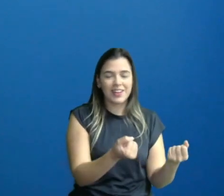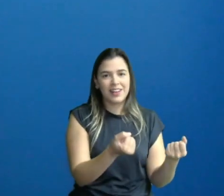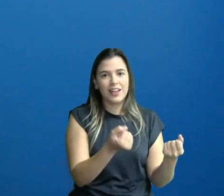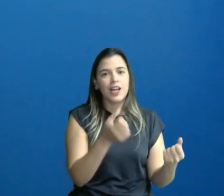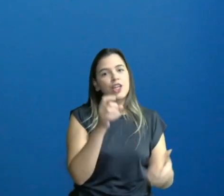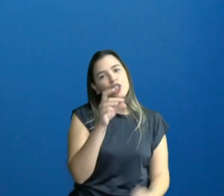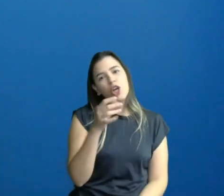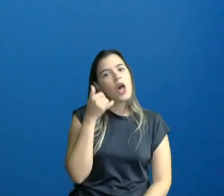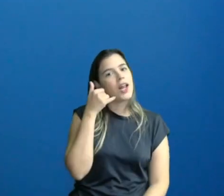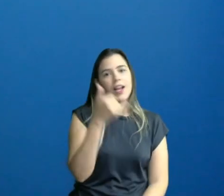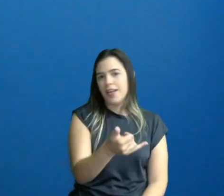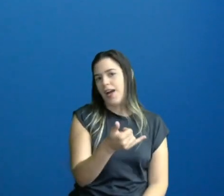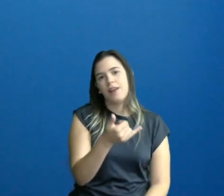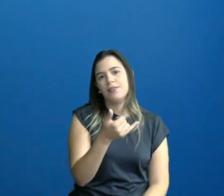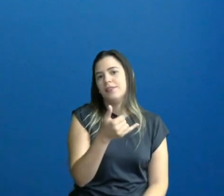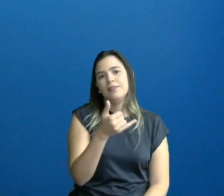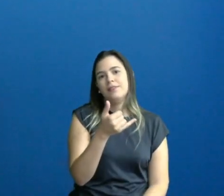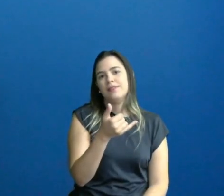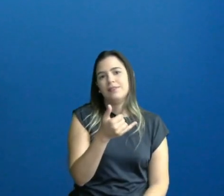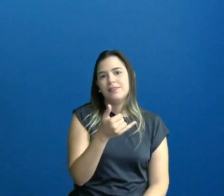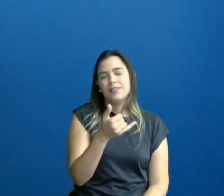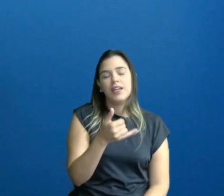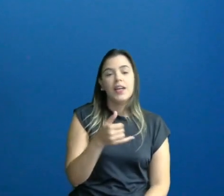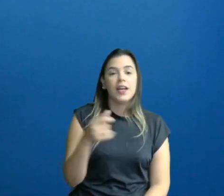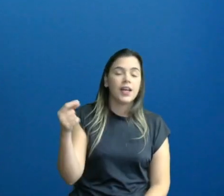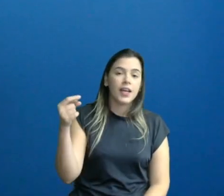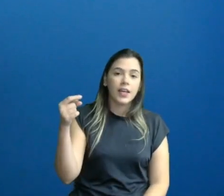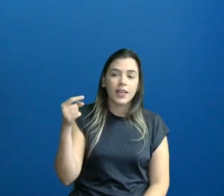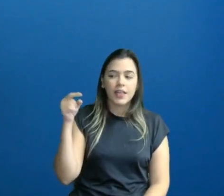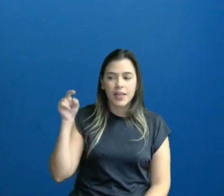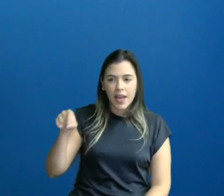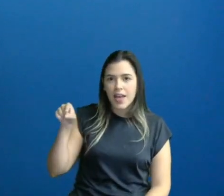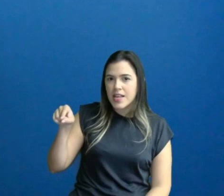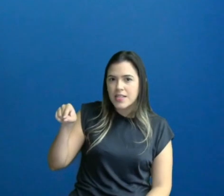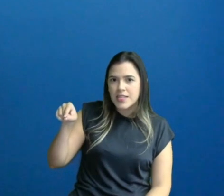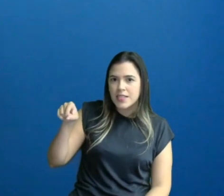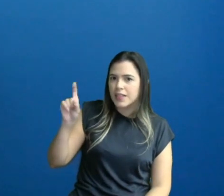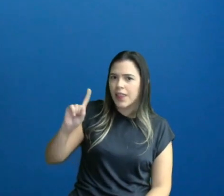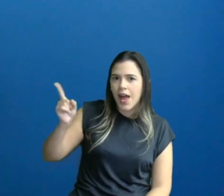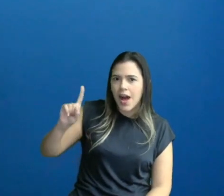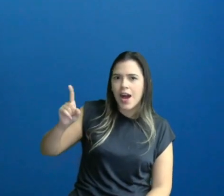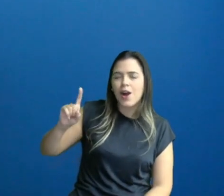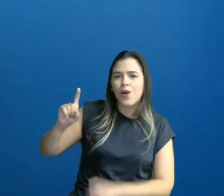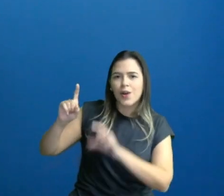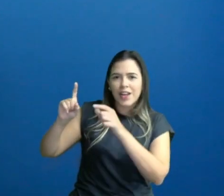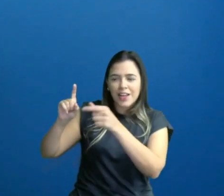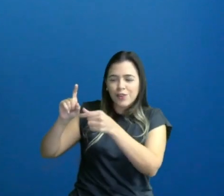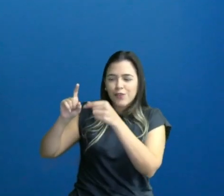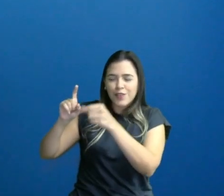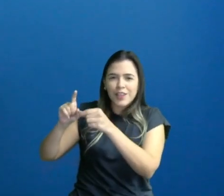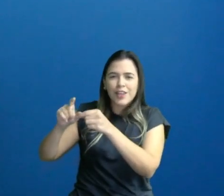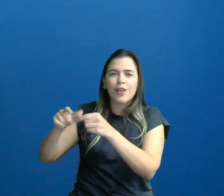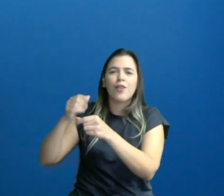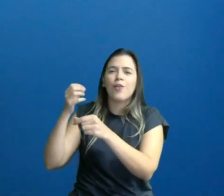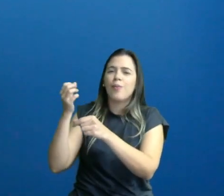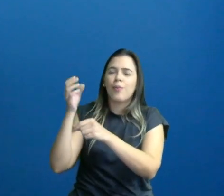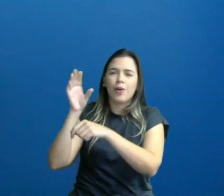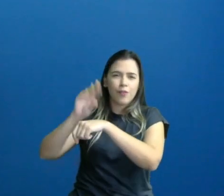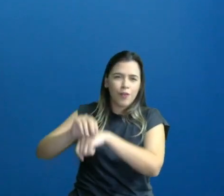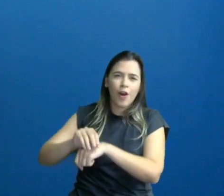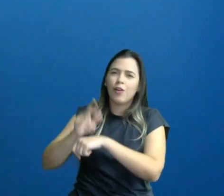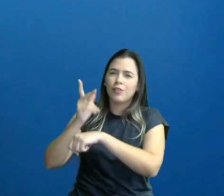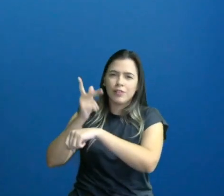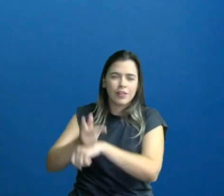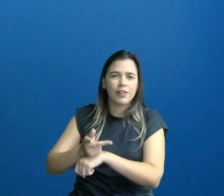só ligava tá E esse aqui não esse aqui você liga tira foto faz vídeo chamada e faz de